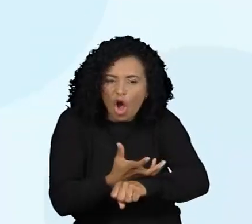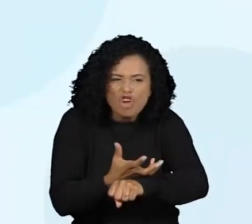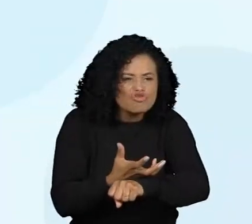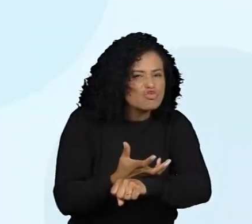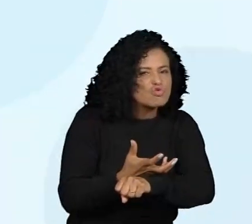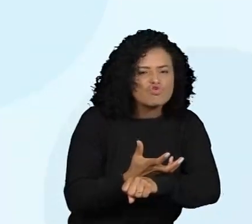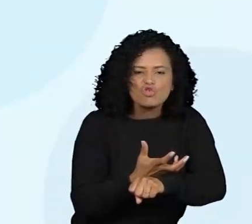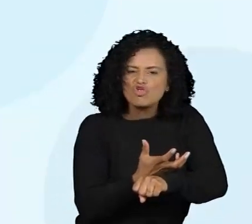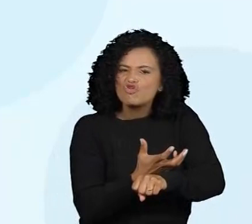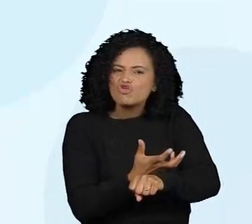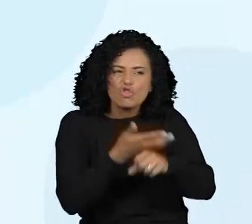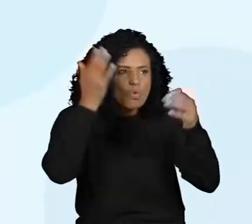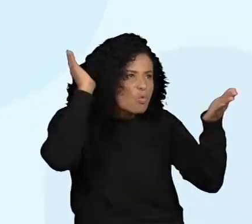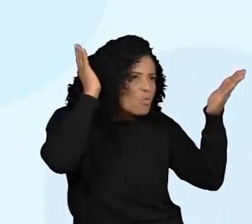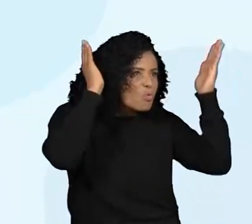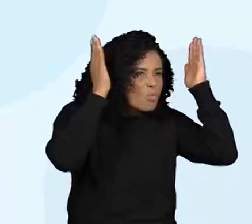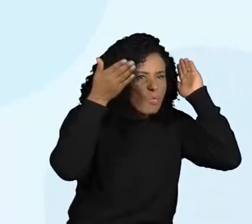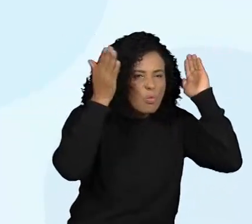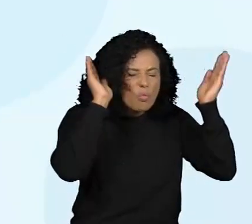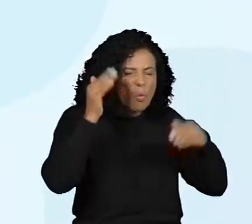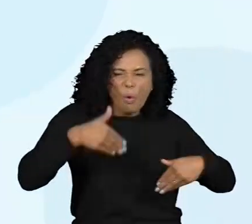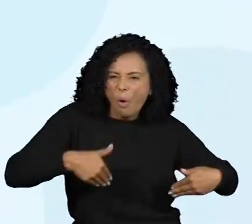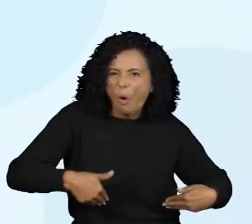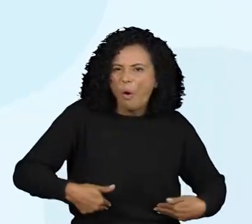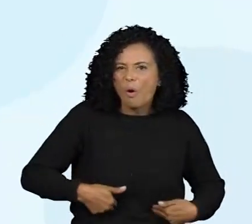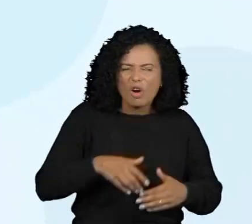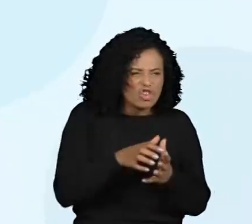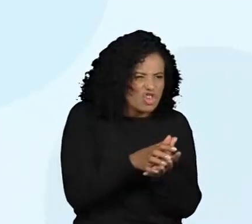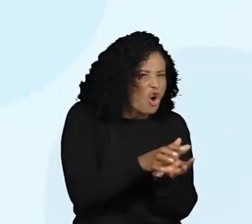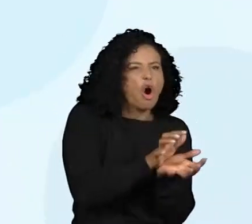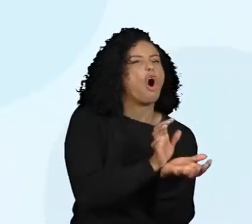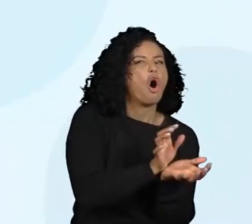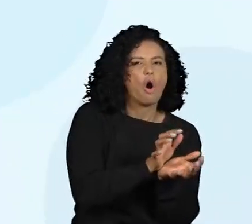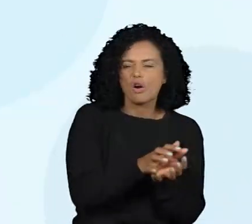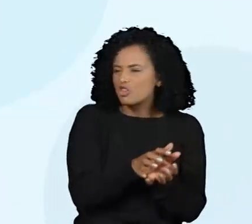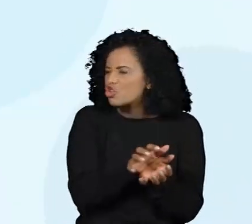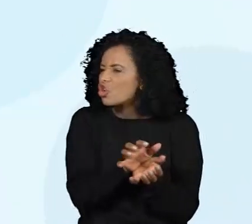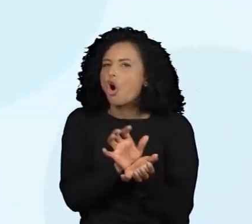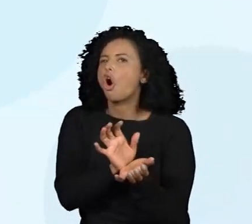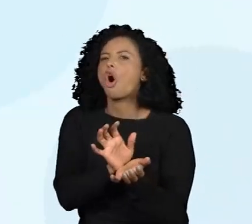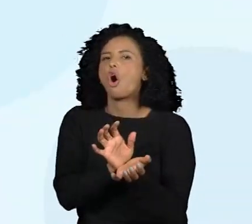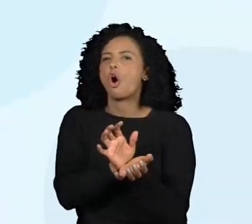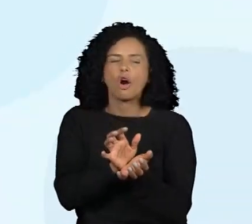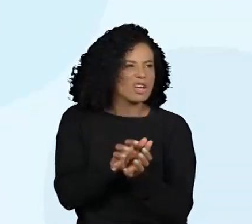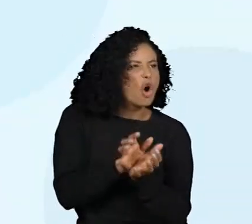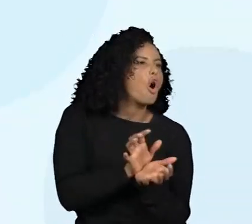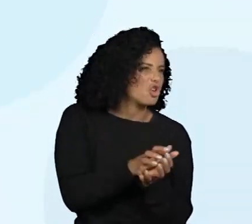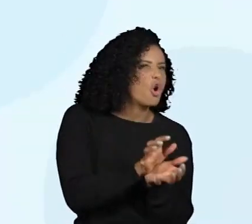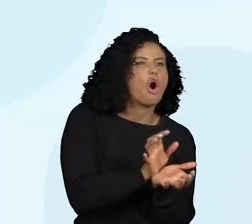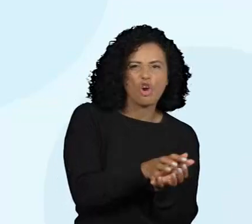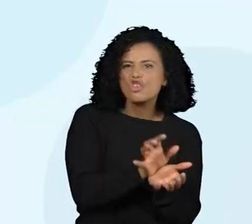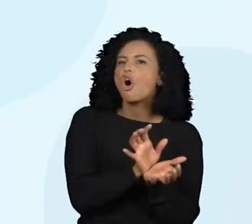não come logo ele faz assim ó i i